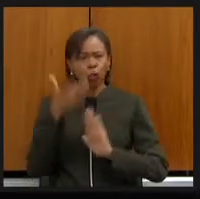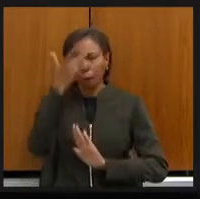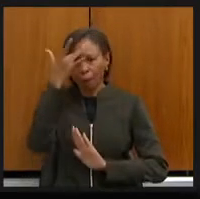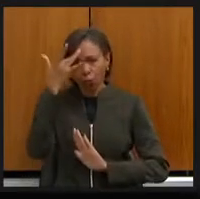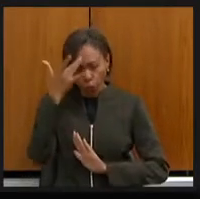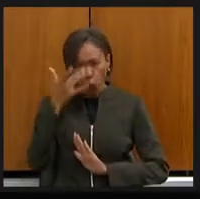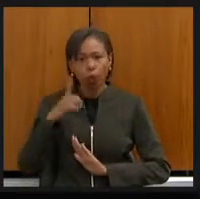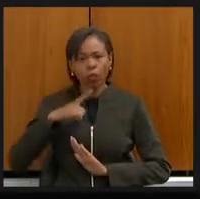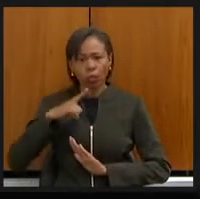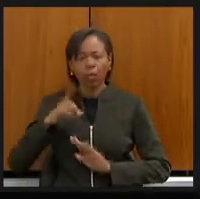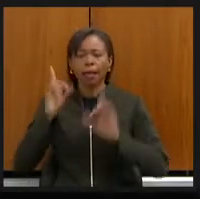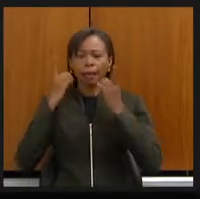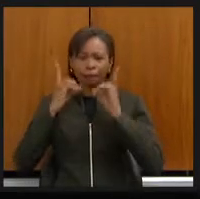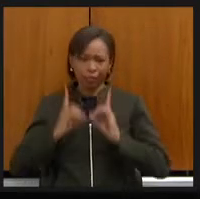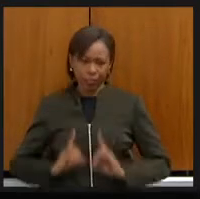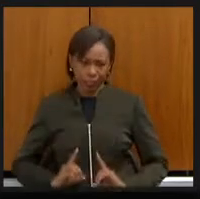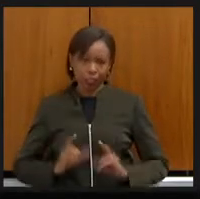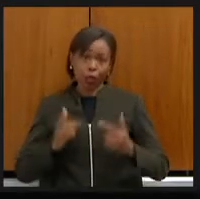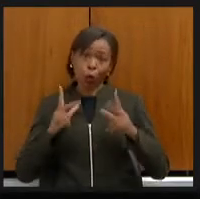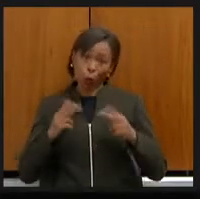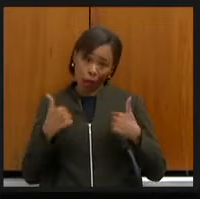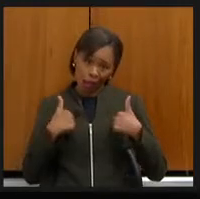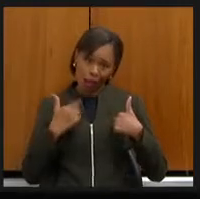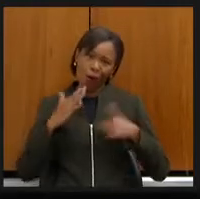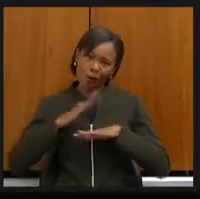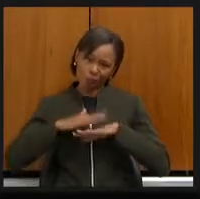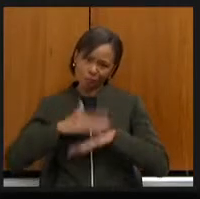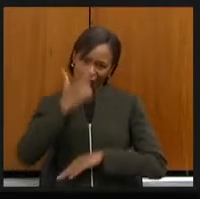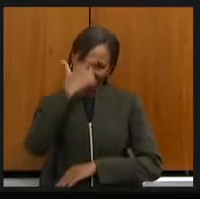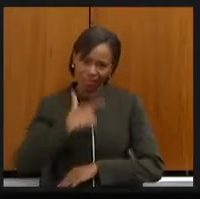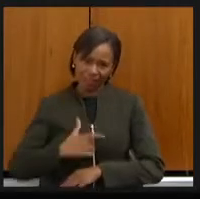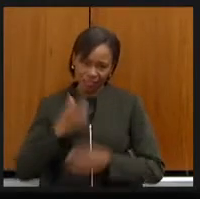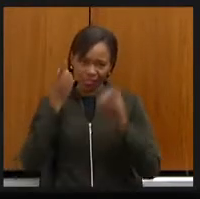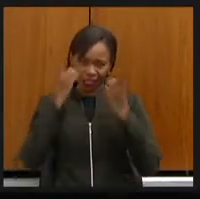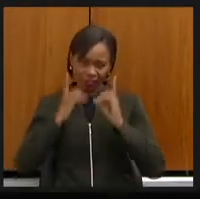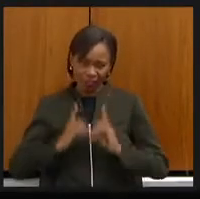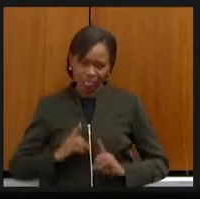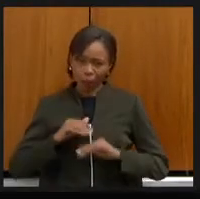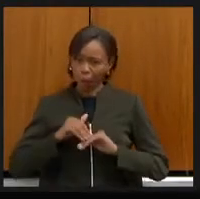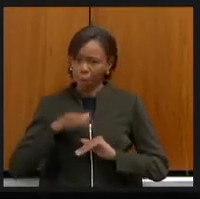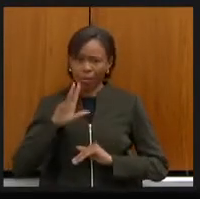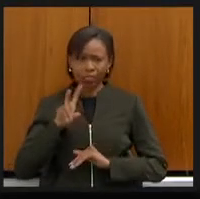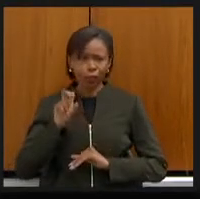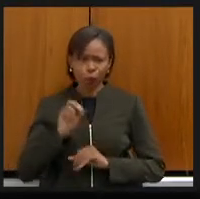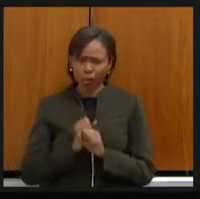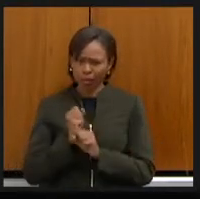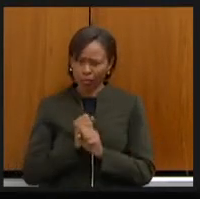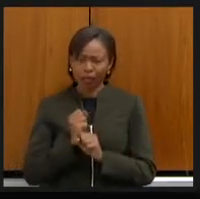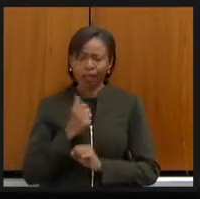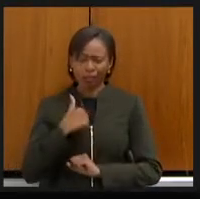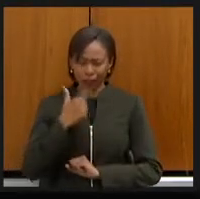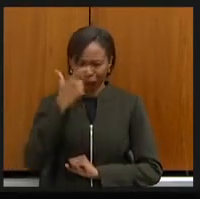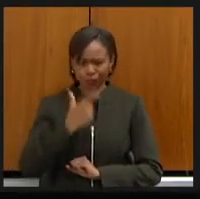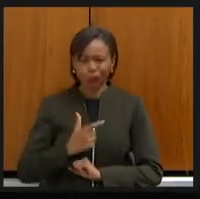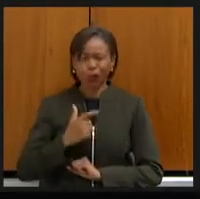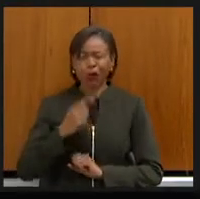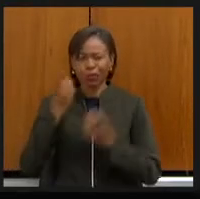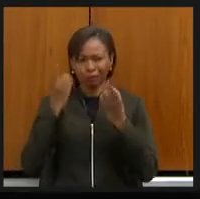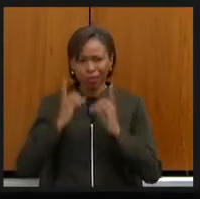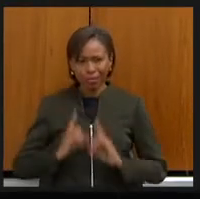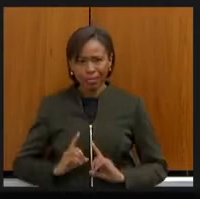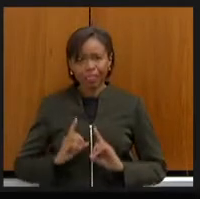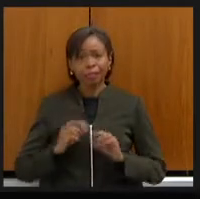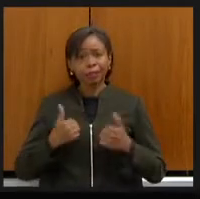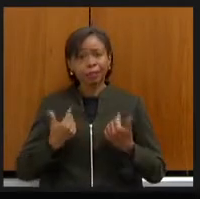deficiência igual a minha pessoa que eu sou deficiente tem mais de 50 anos e que eu